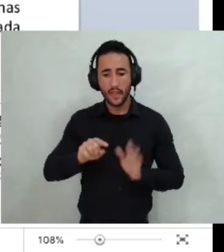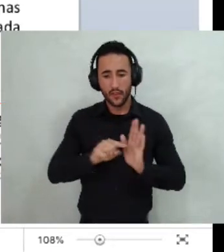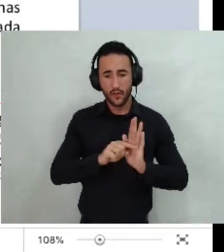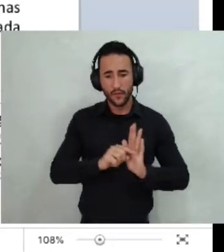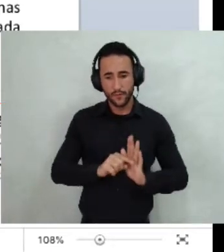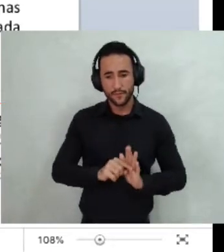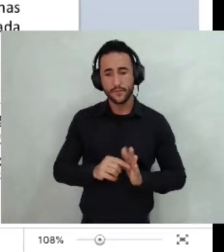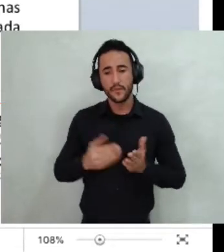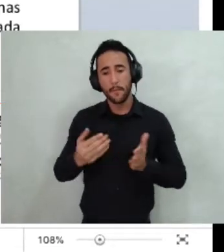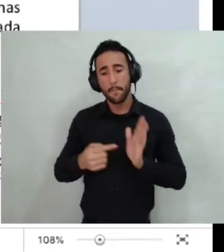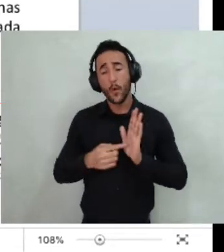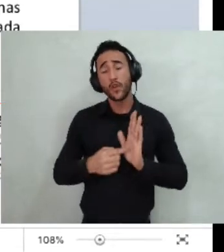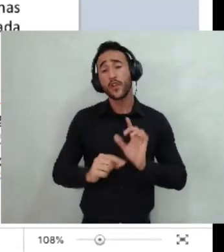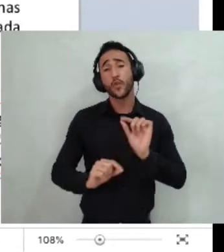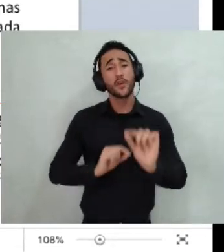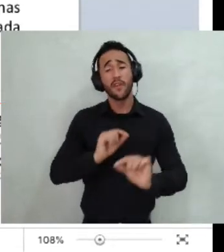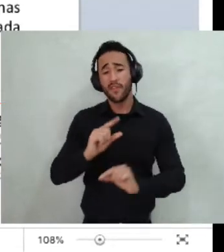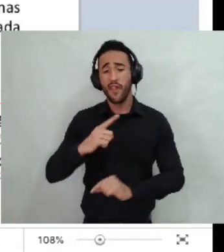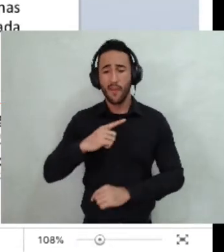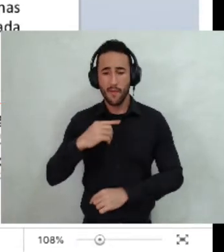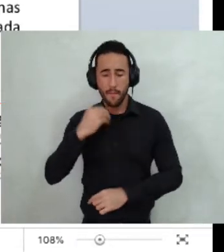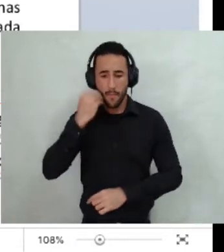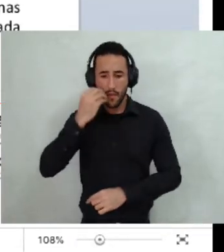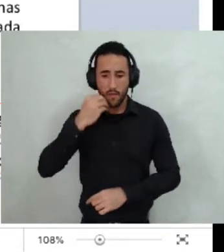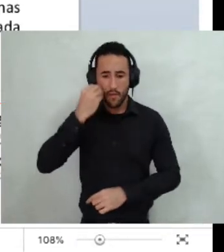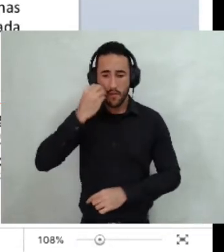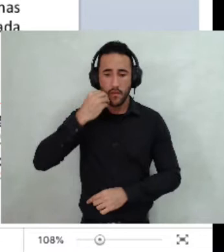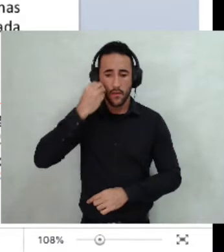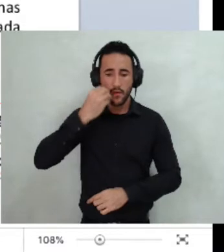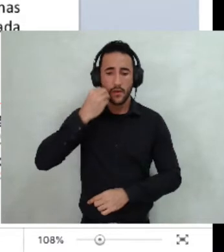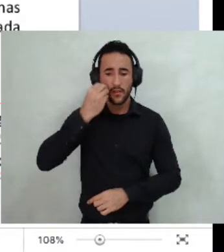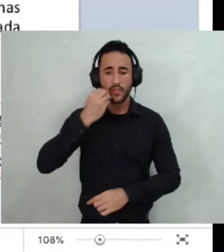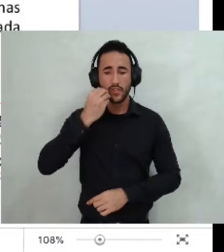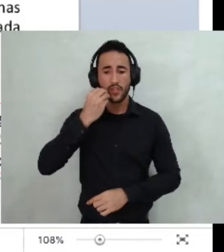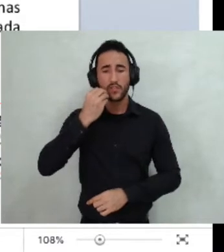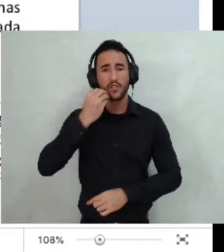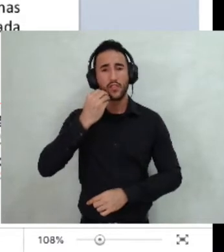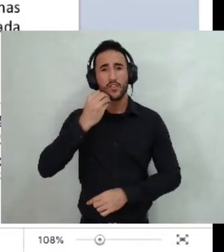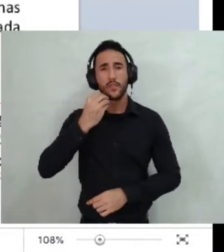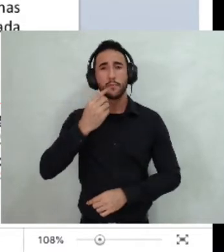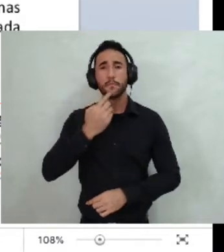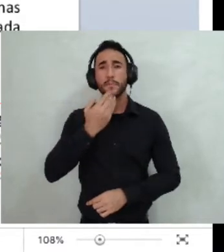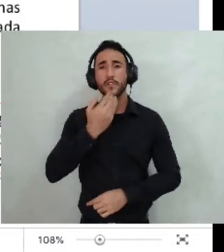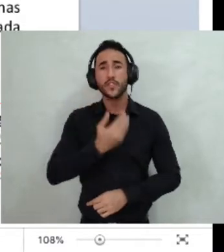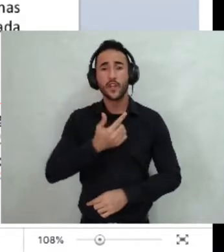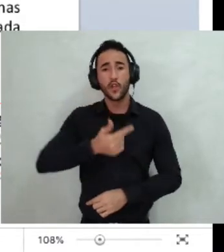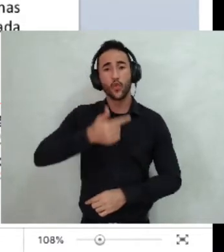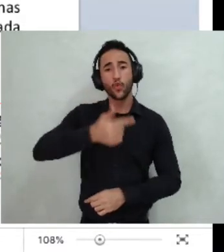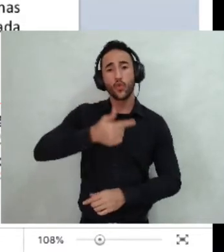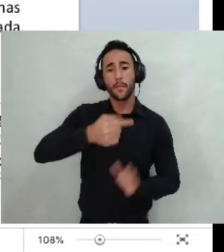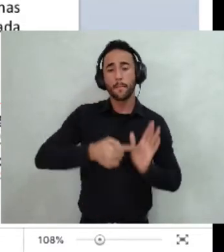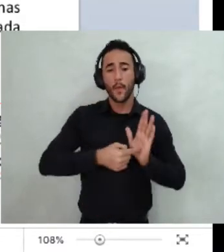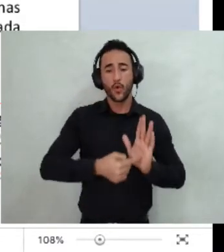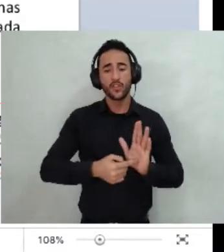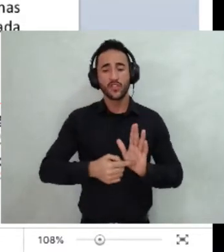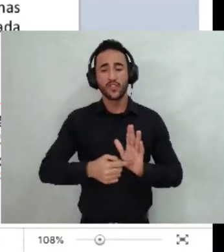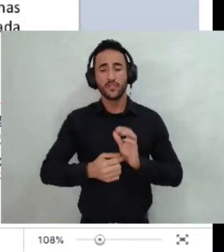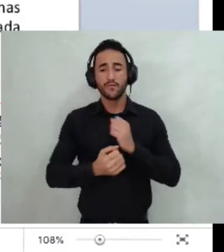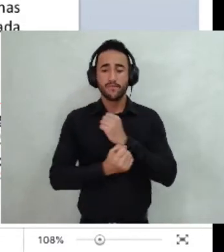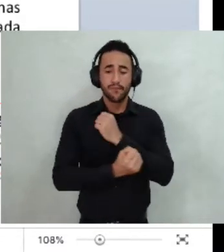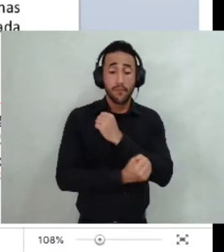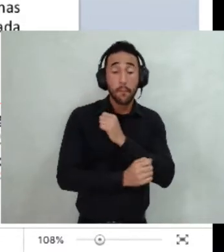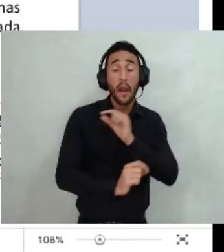tem tido essa experiência de muitas vezes solicitar já na segunda amostra, uma amostra de fezes, para tentar